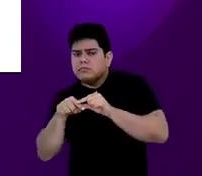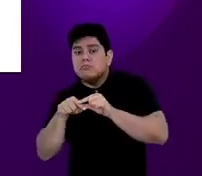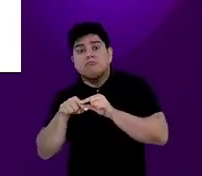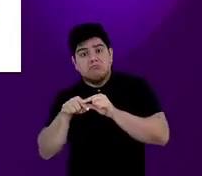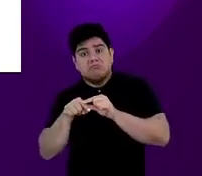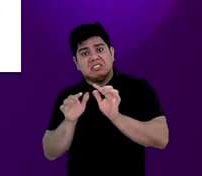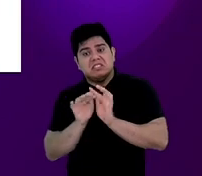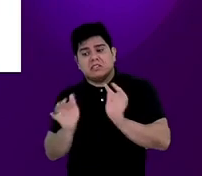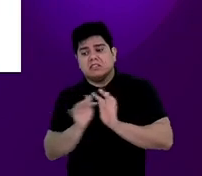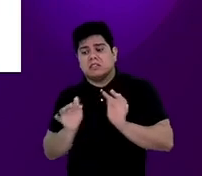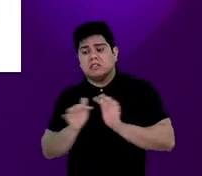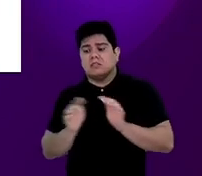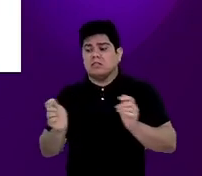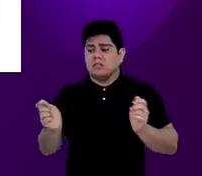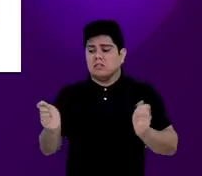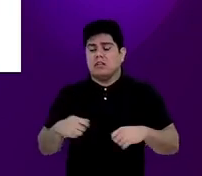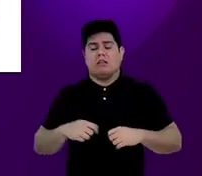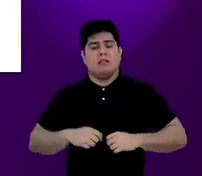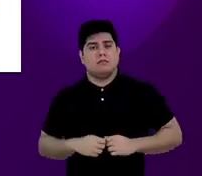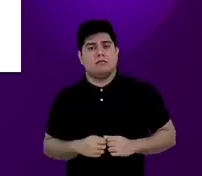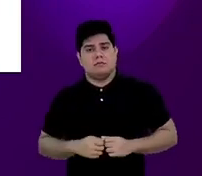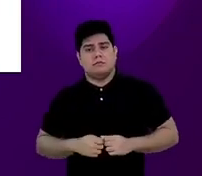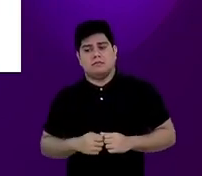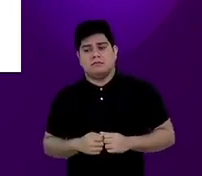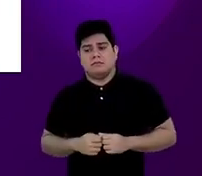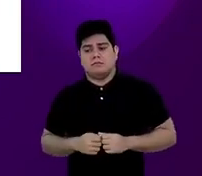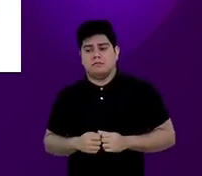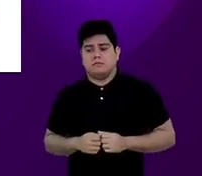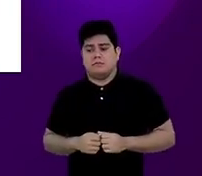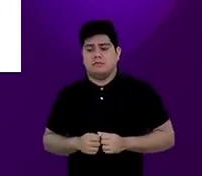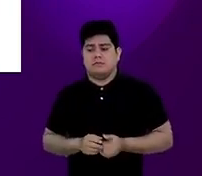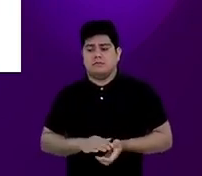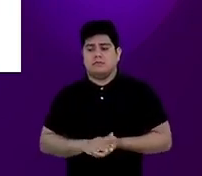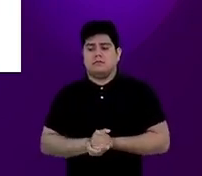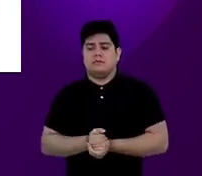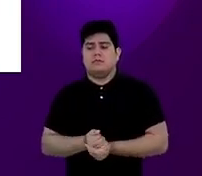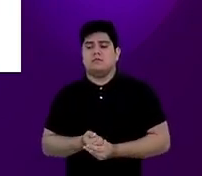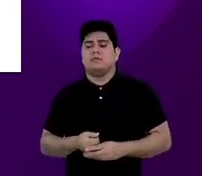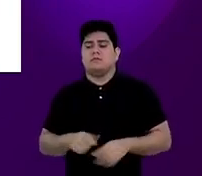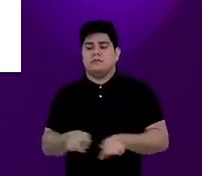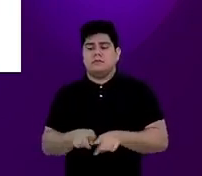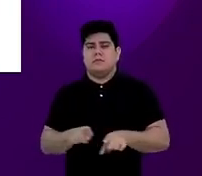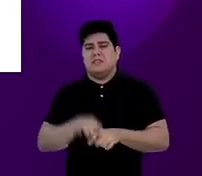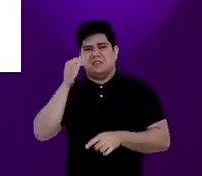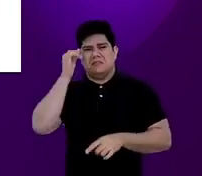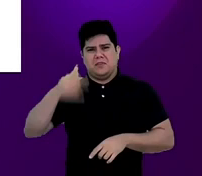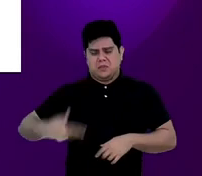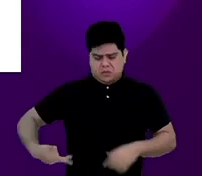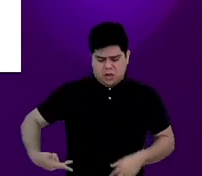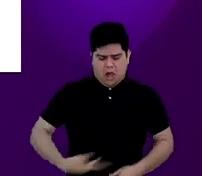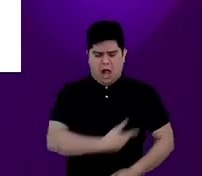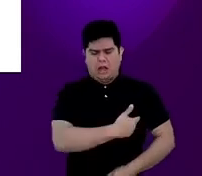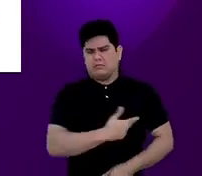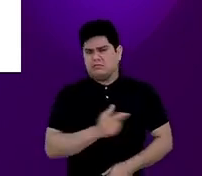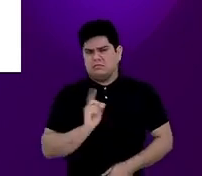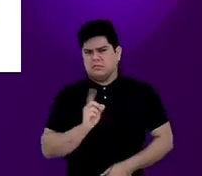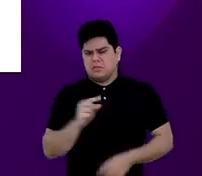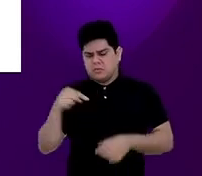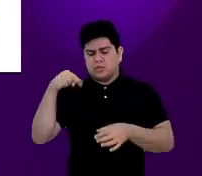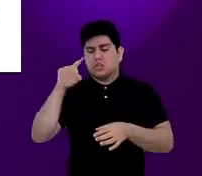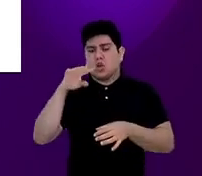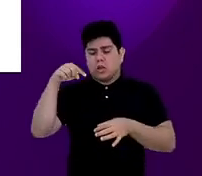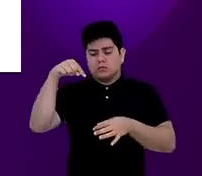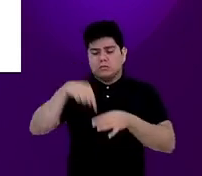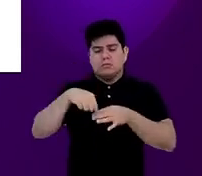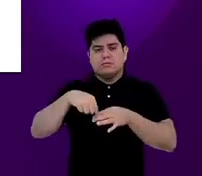o abdômen do paciente através de cirurgia minimamente invasiva. E trocamos grandes incisões por pequenas perfurações, o que